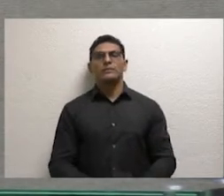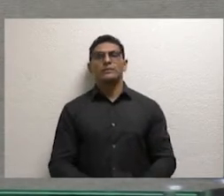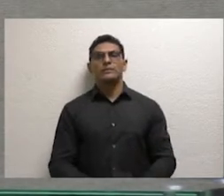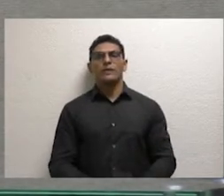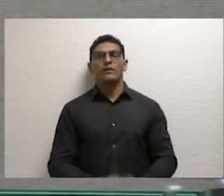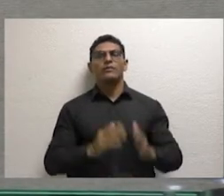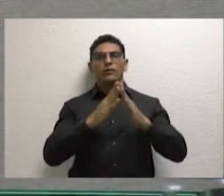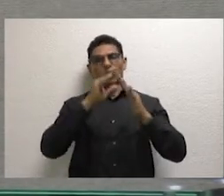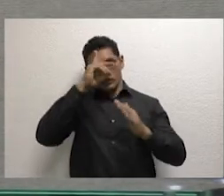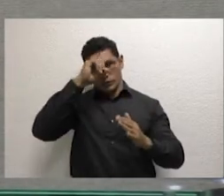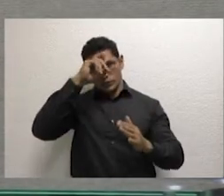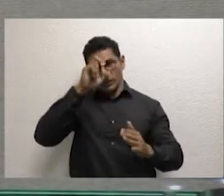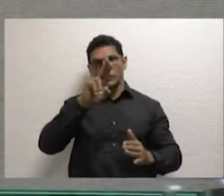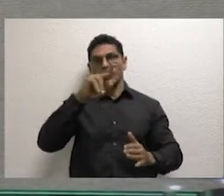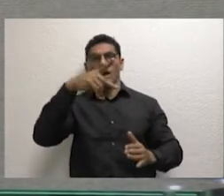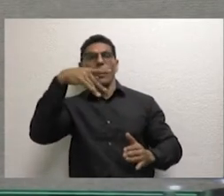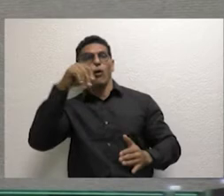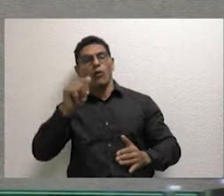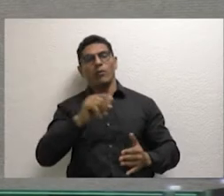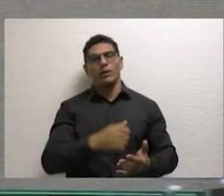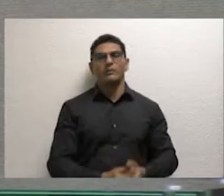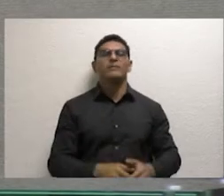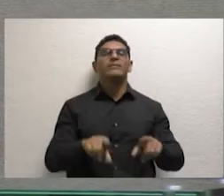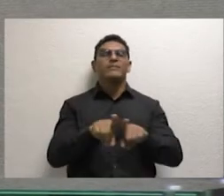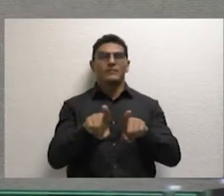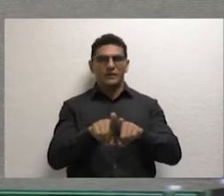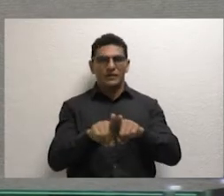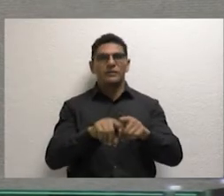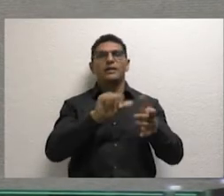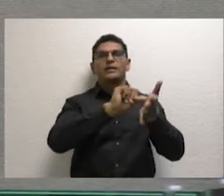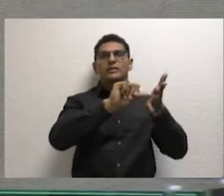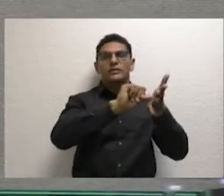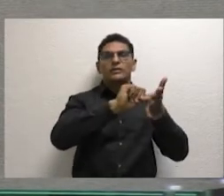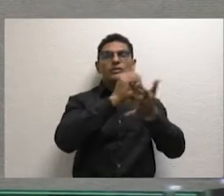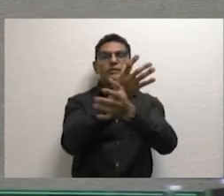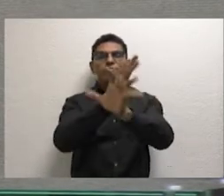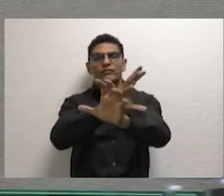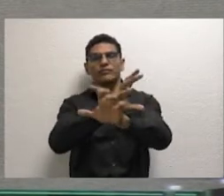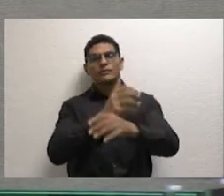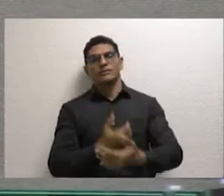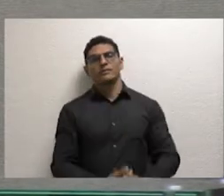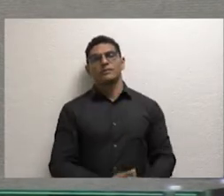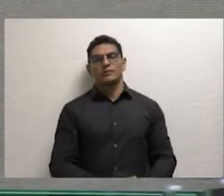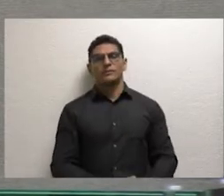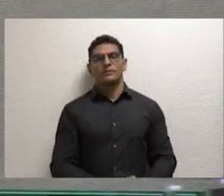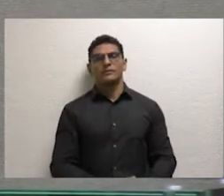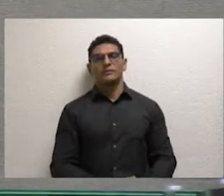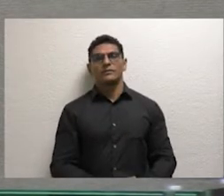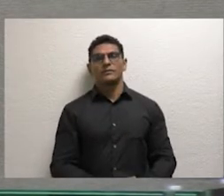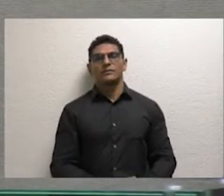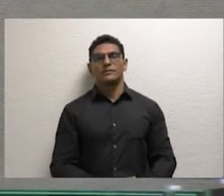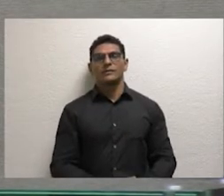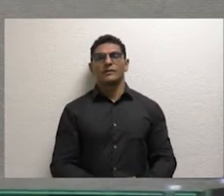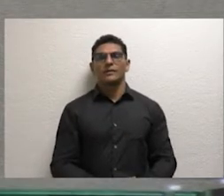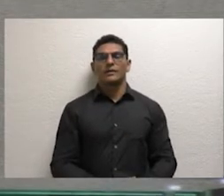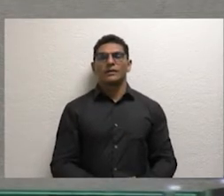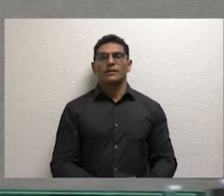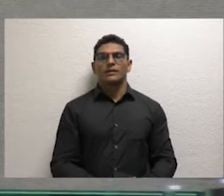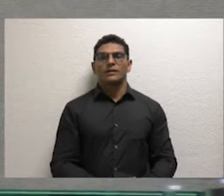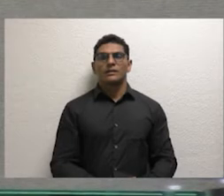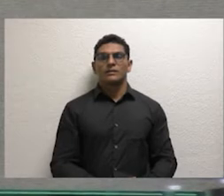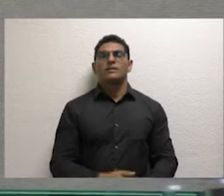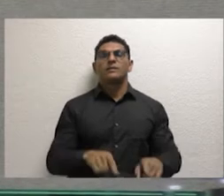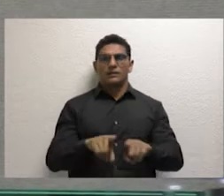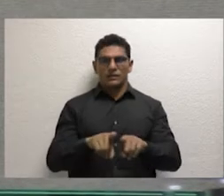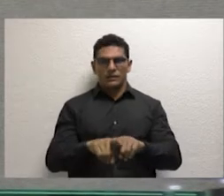Delfina Aziz da UPA Campos Salles e essa questão das cirurgias ortopédicas ademais senhores eu gostaria